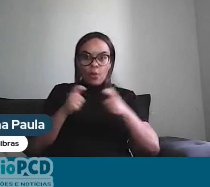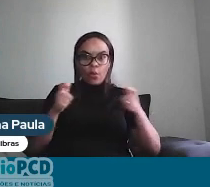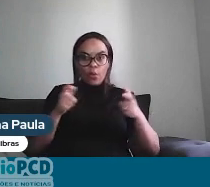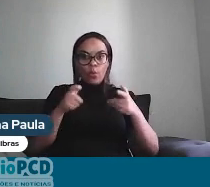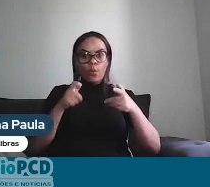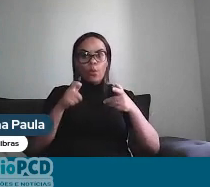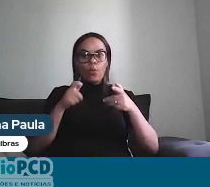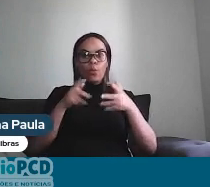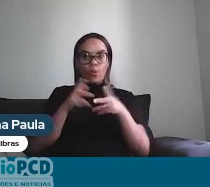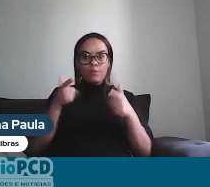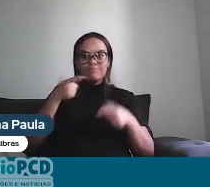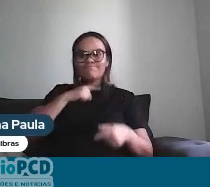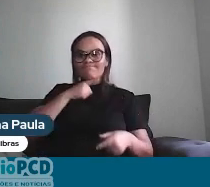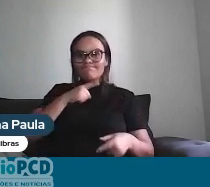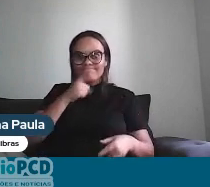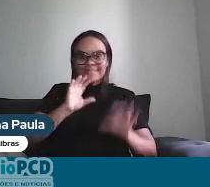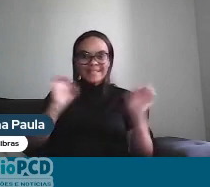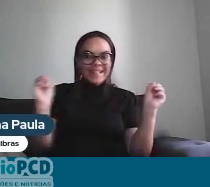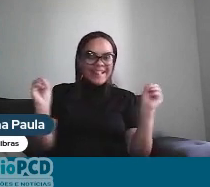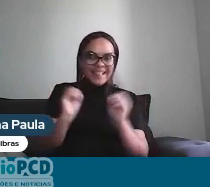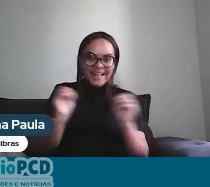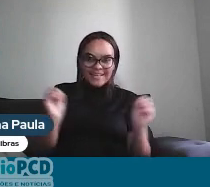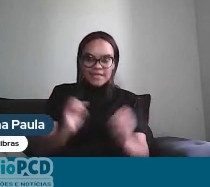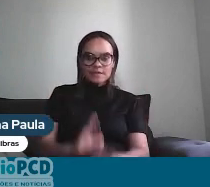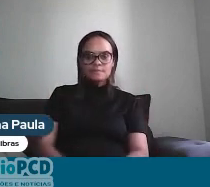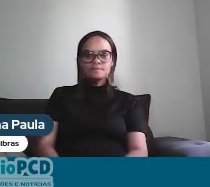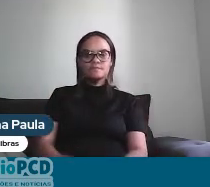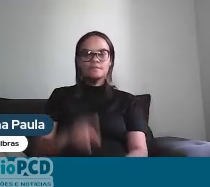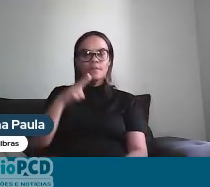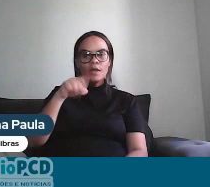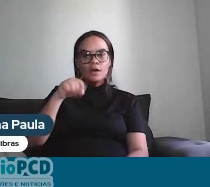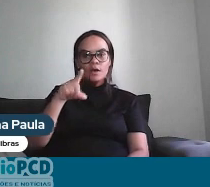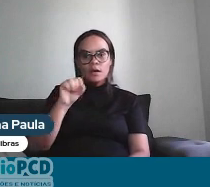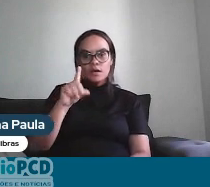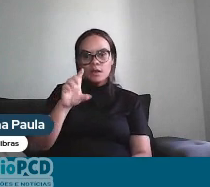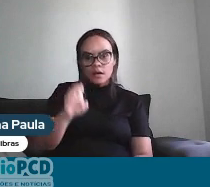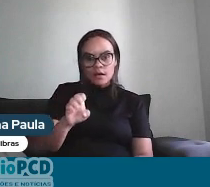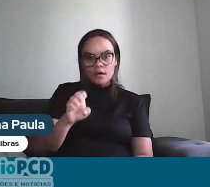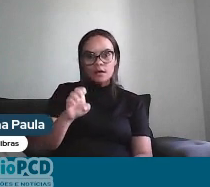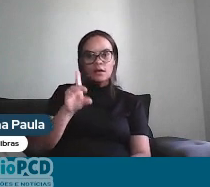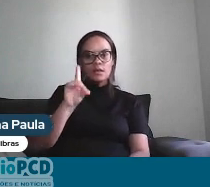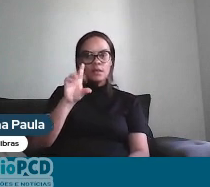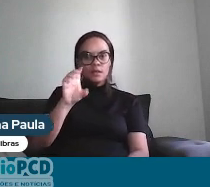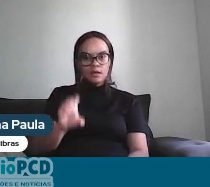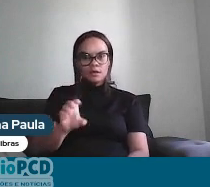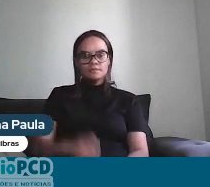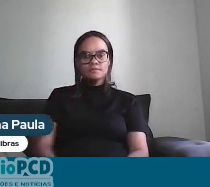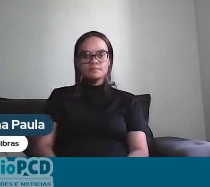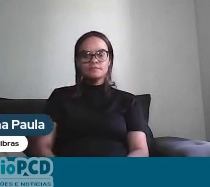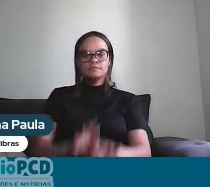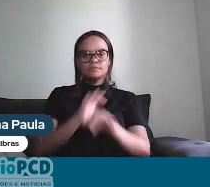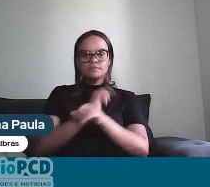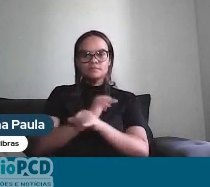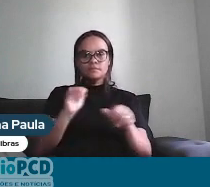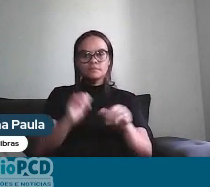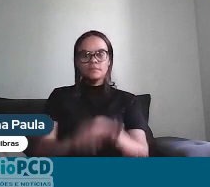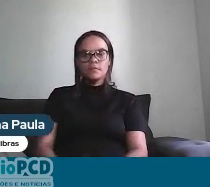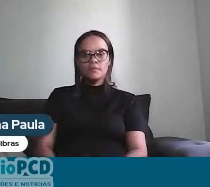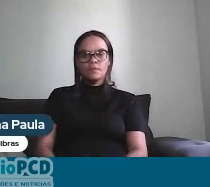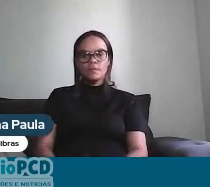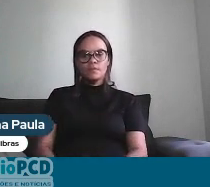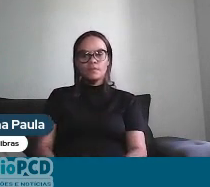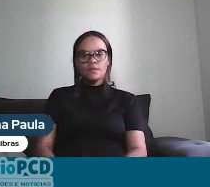ou não consegue de modo algum. A PNAD, essa que acabou de ser divulgada, ela